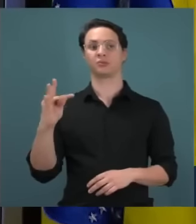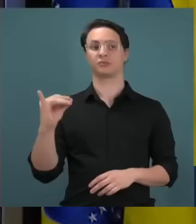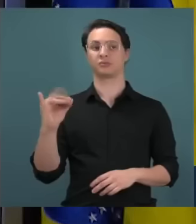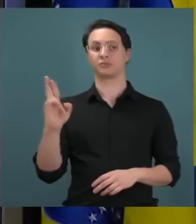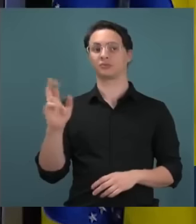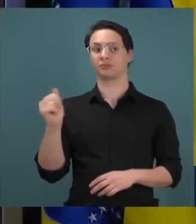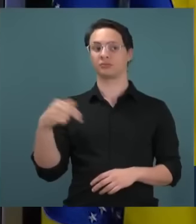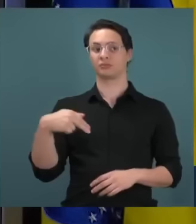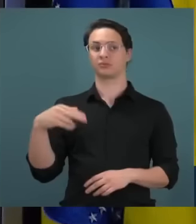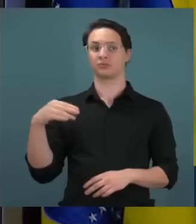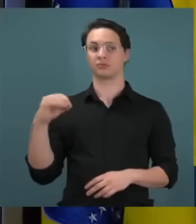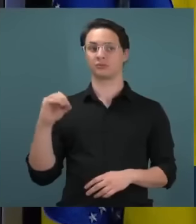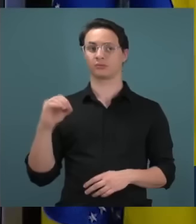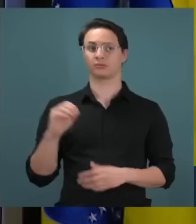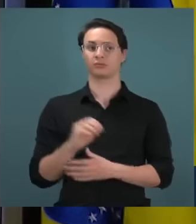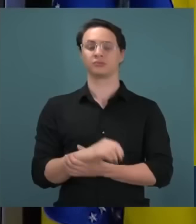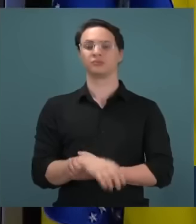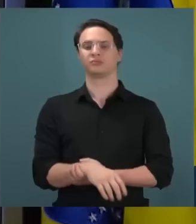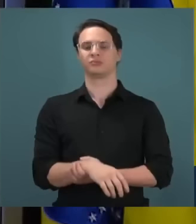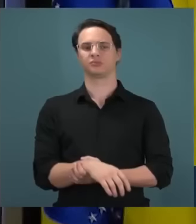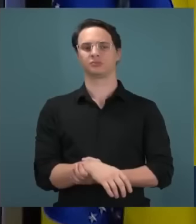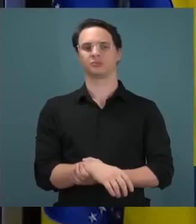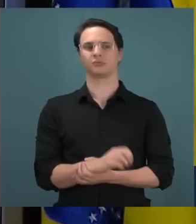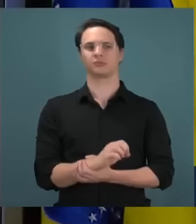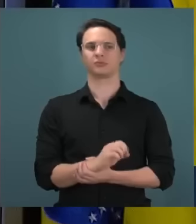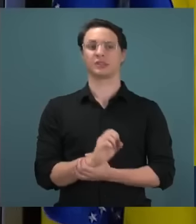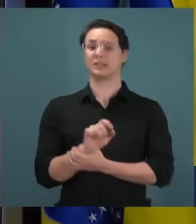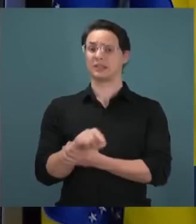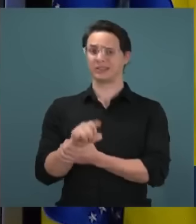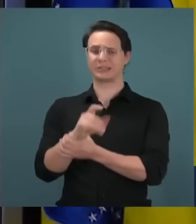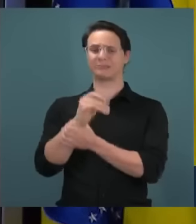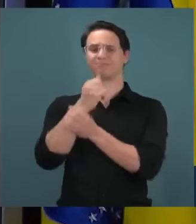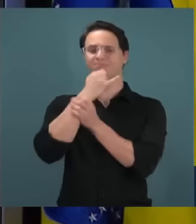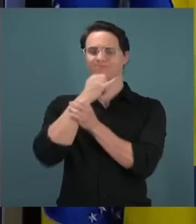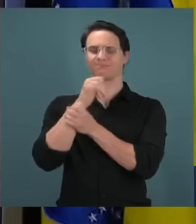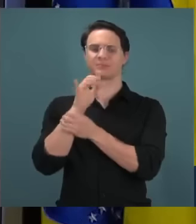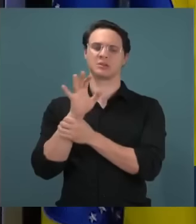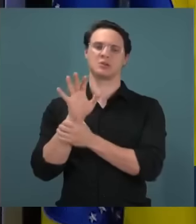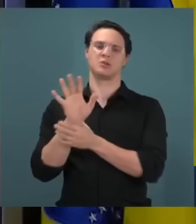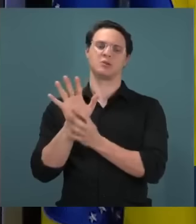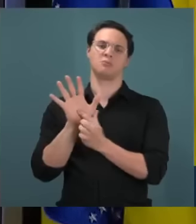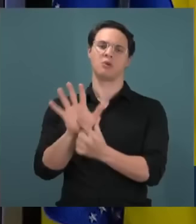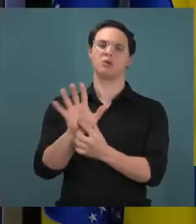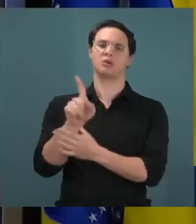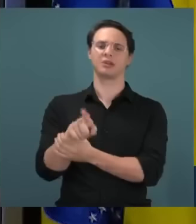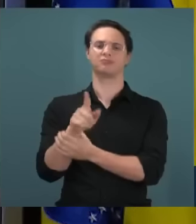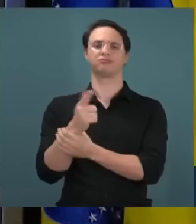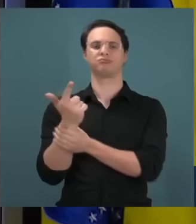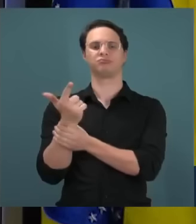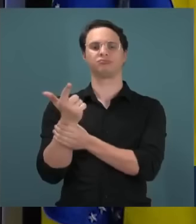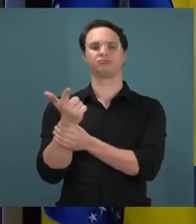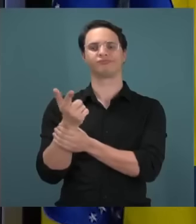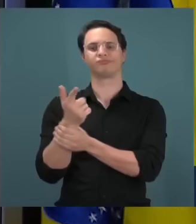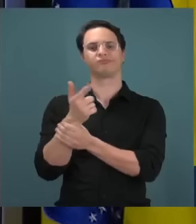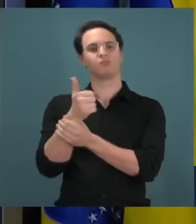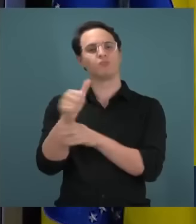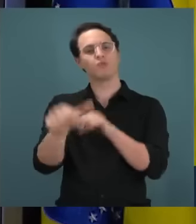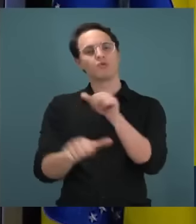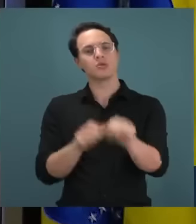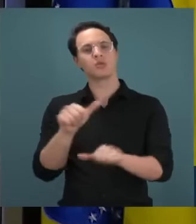Esse é mais um lamentável episódio que vem demonstrar o nível de inversão de valores praticados justamente por